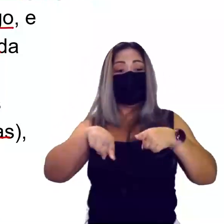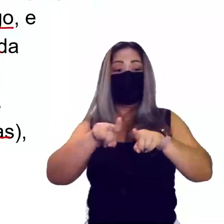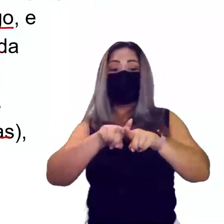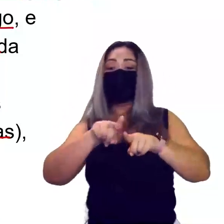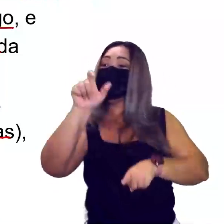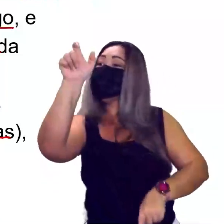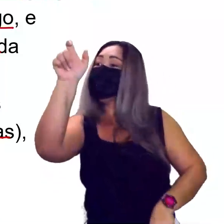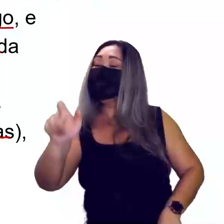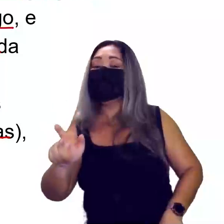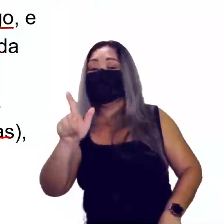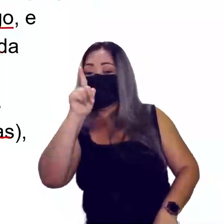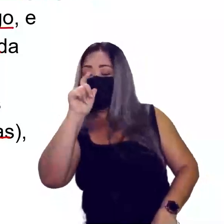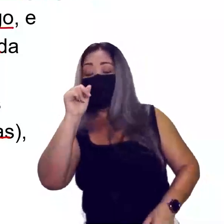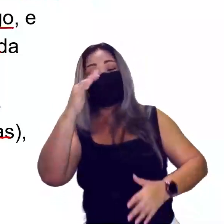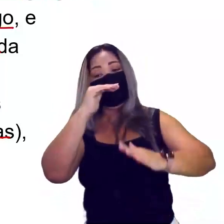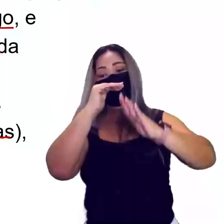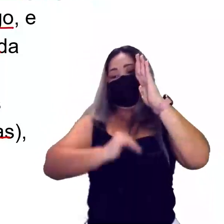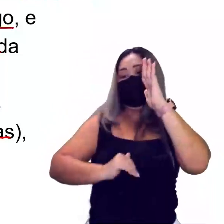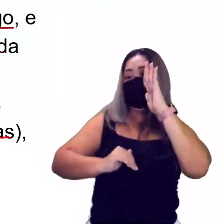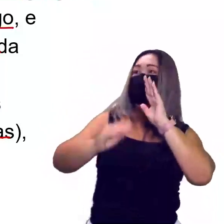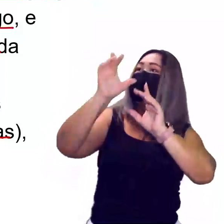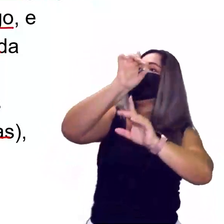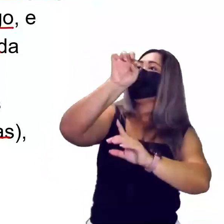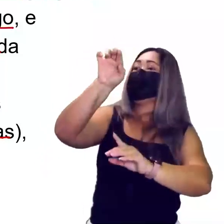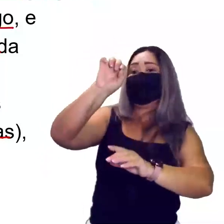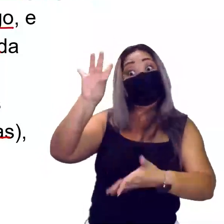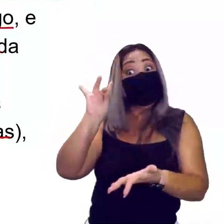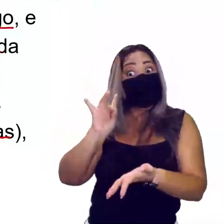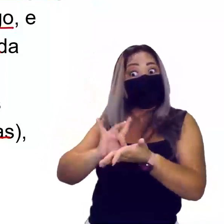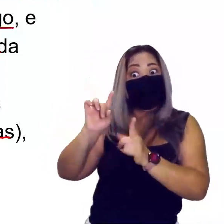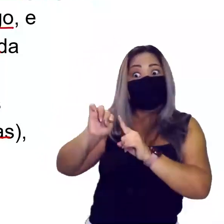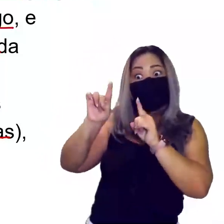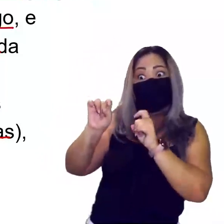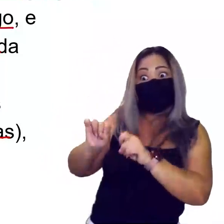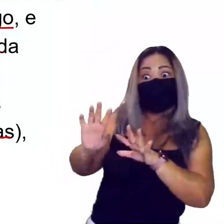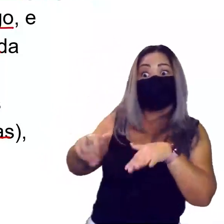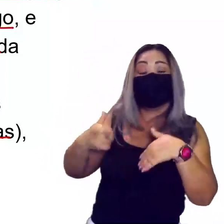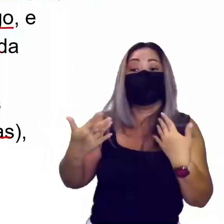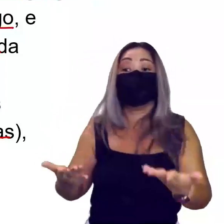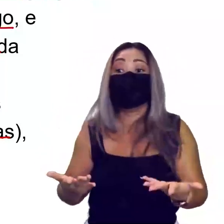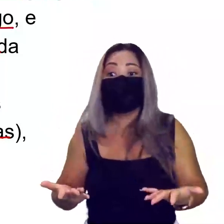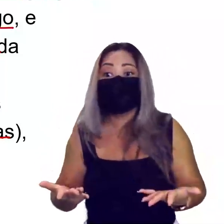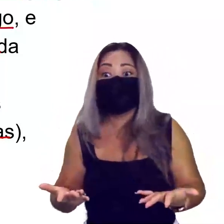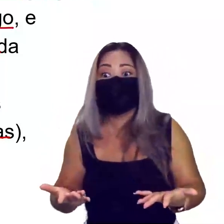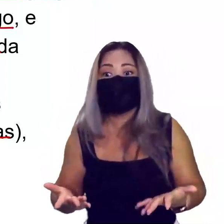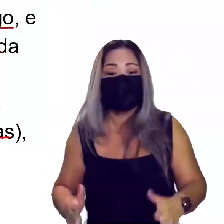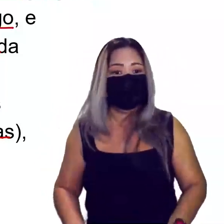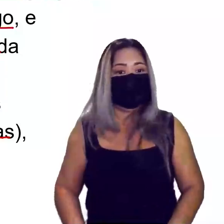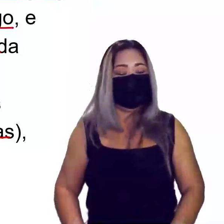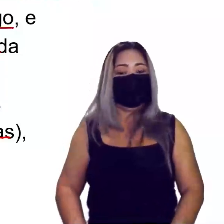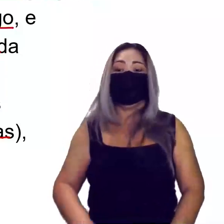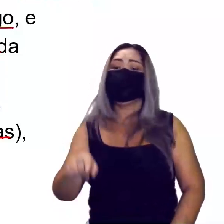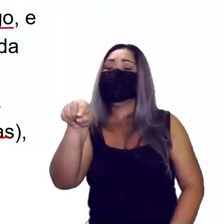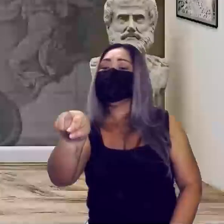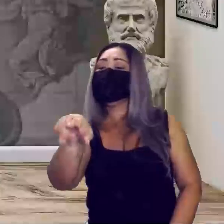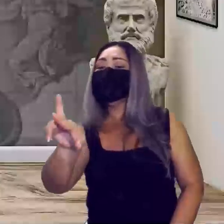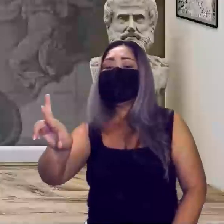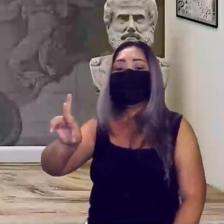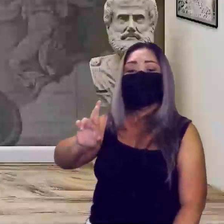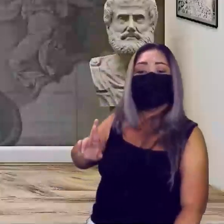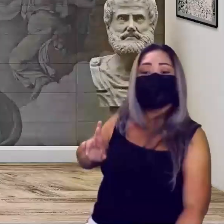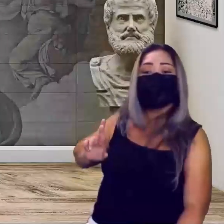se sente inferior a eles. Será verdade isso? E aí, o que você